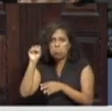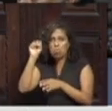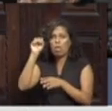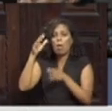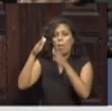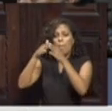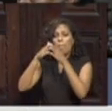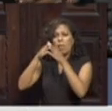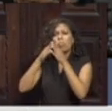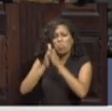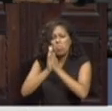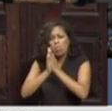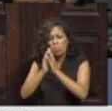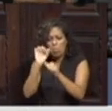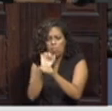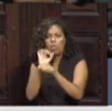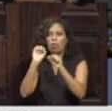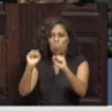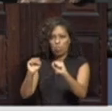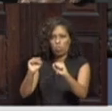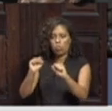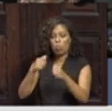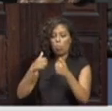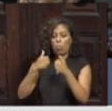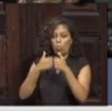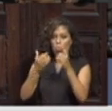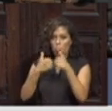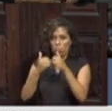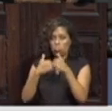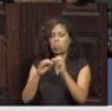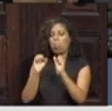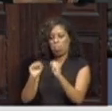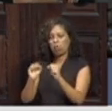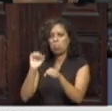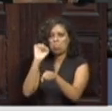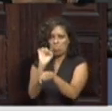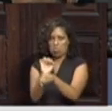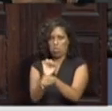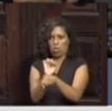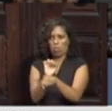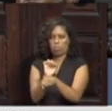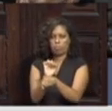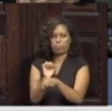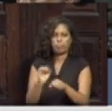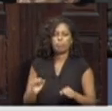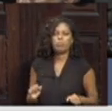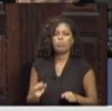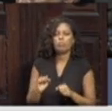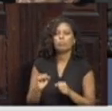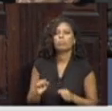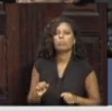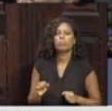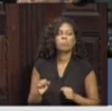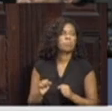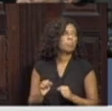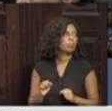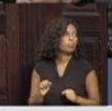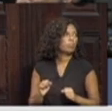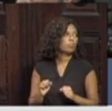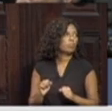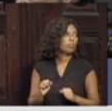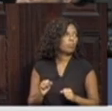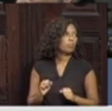pela condicionalidade, transporte contrário da pessoa com deficiência, favorável com emenda, e